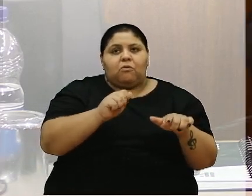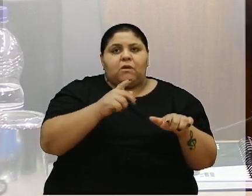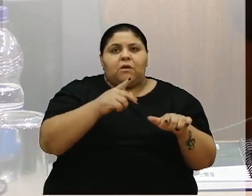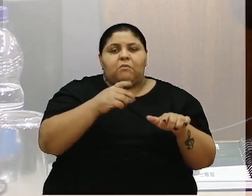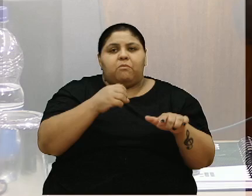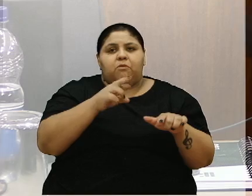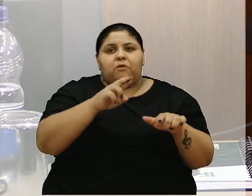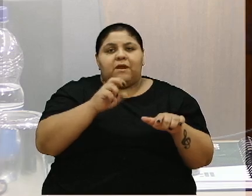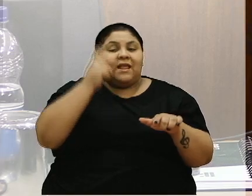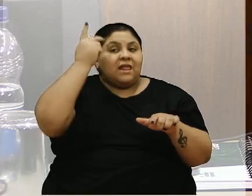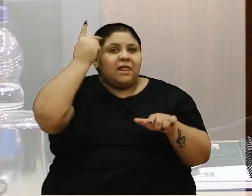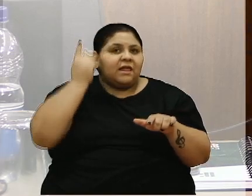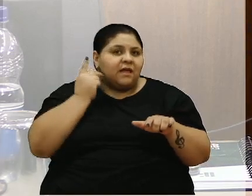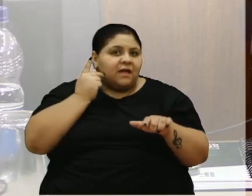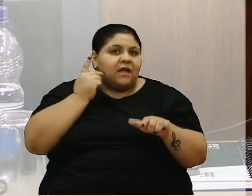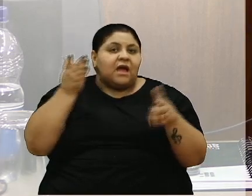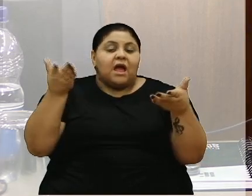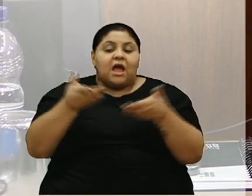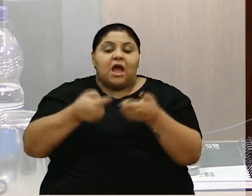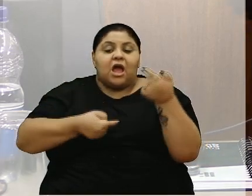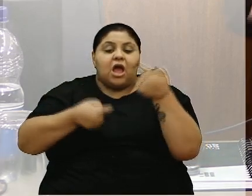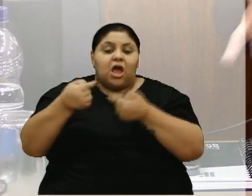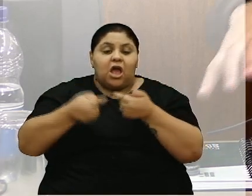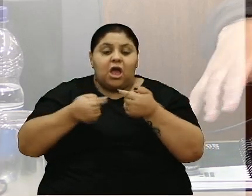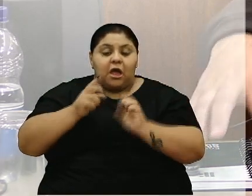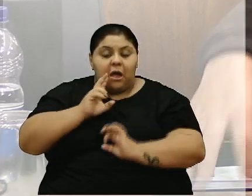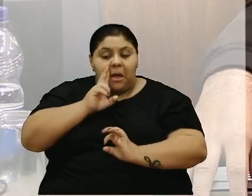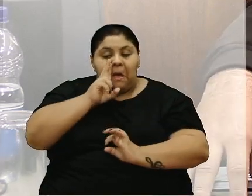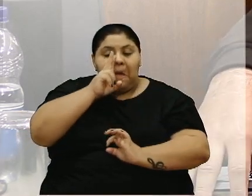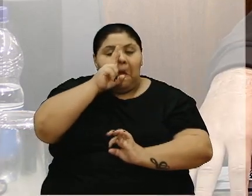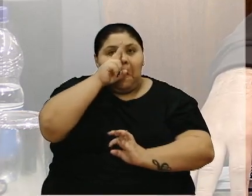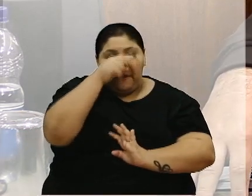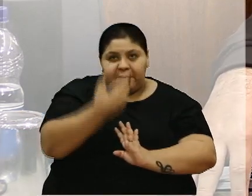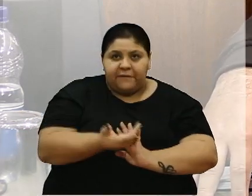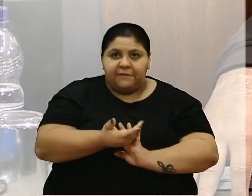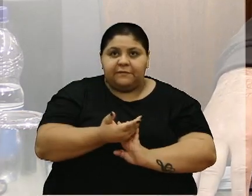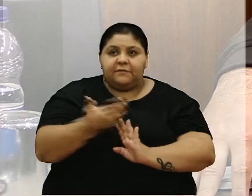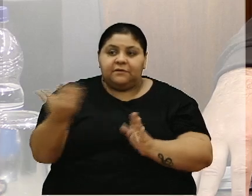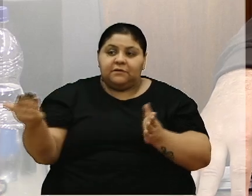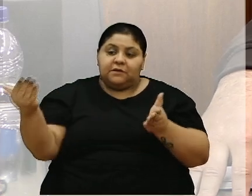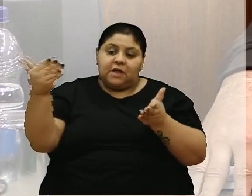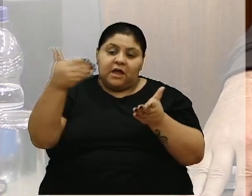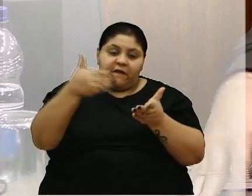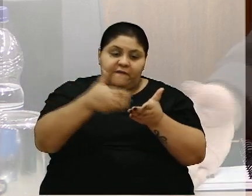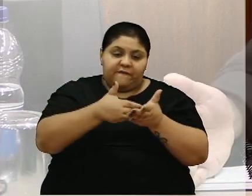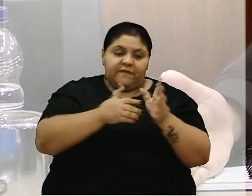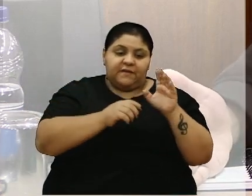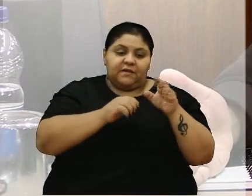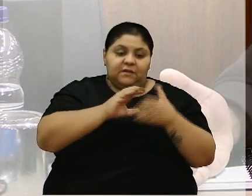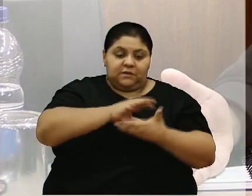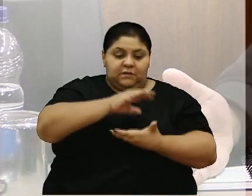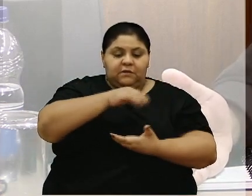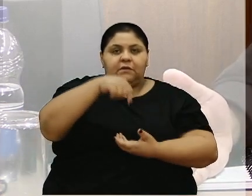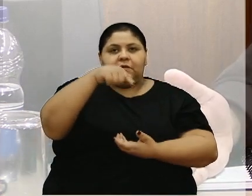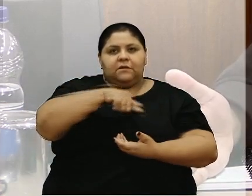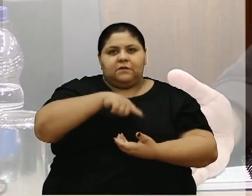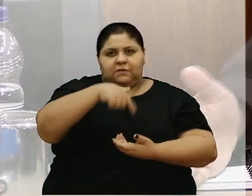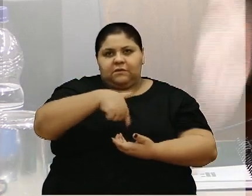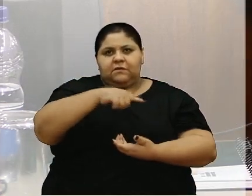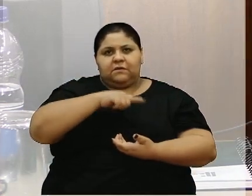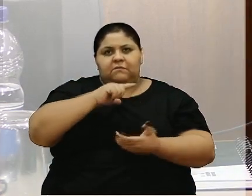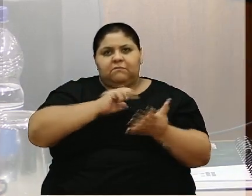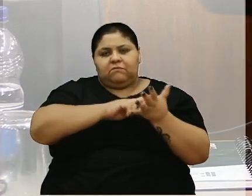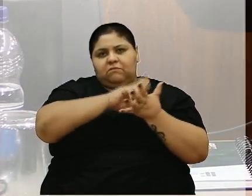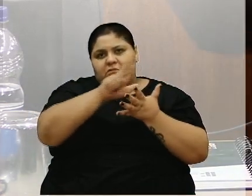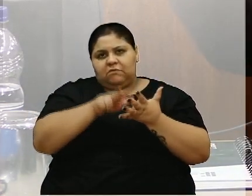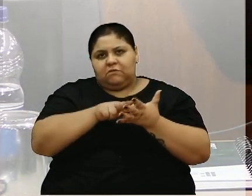Mas agora a discussão é de seguir fortalecendo a vinda do campus para cá. Nós temos vários locais no município.